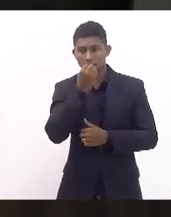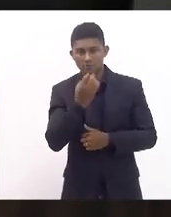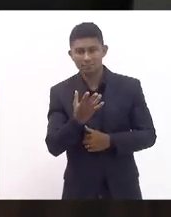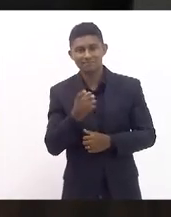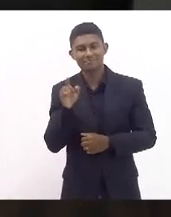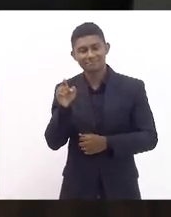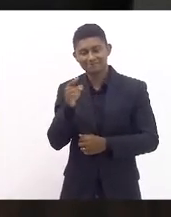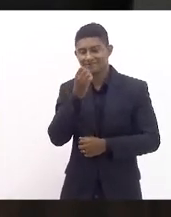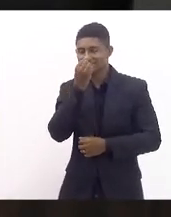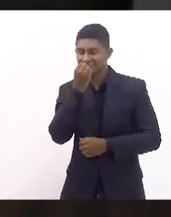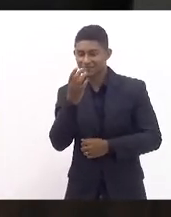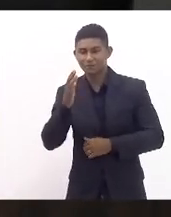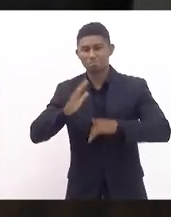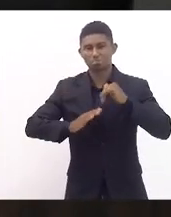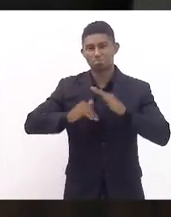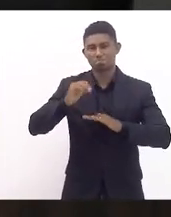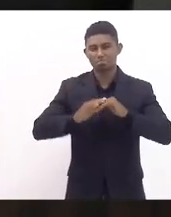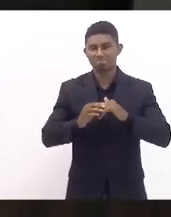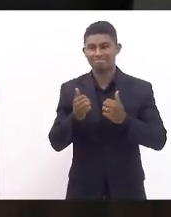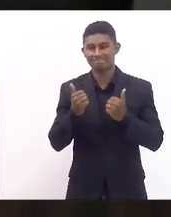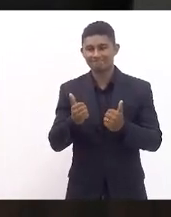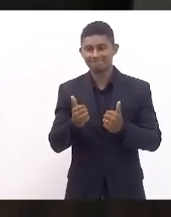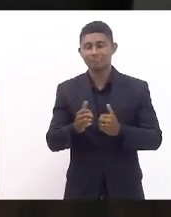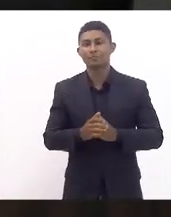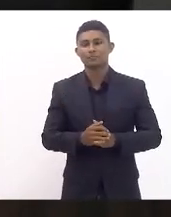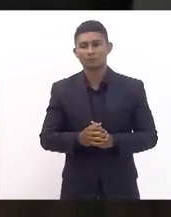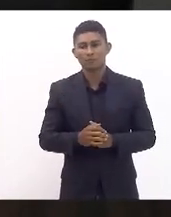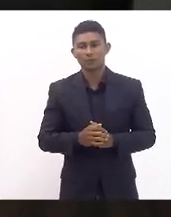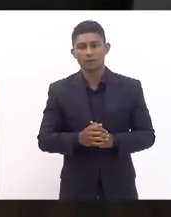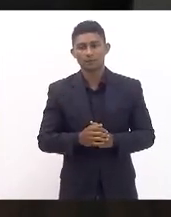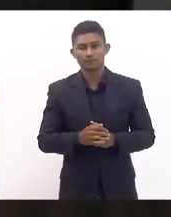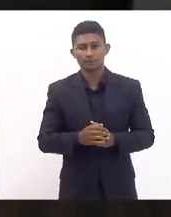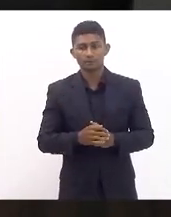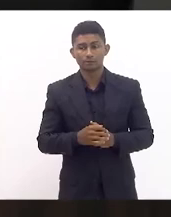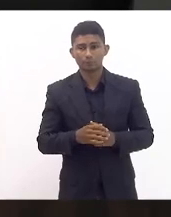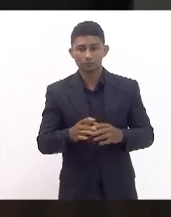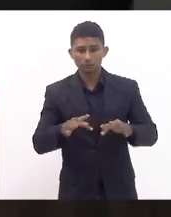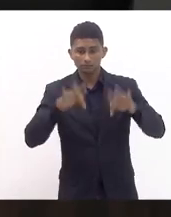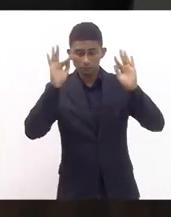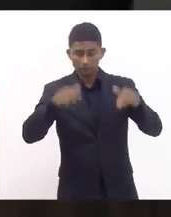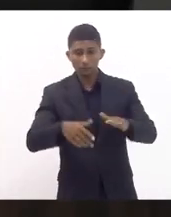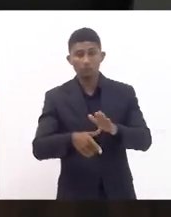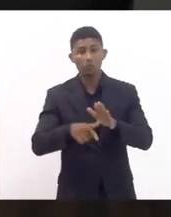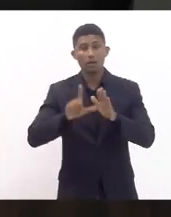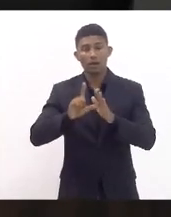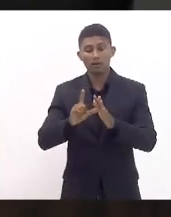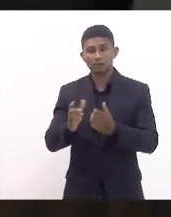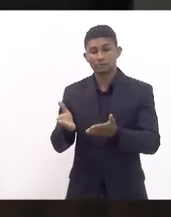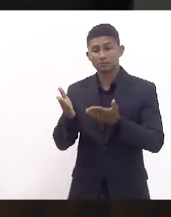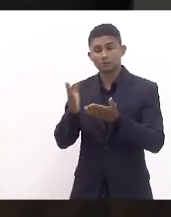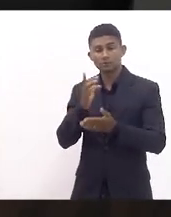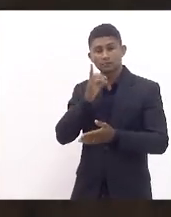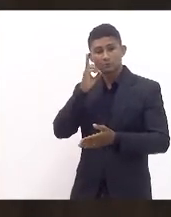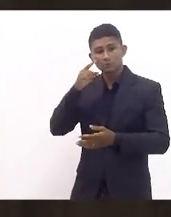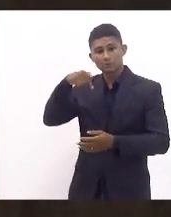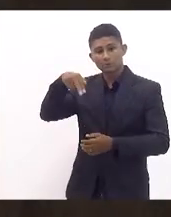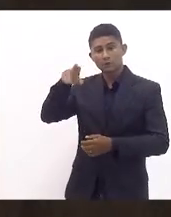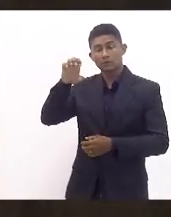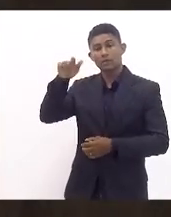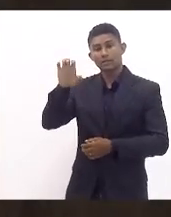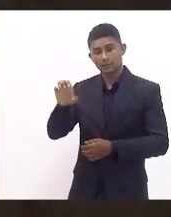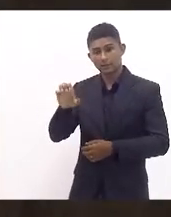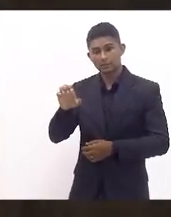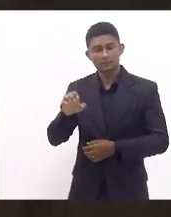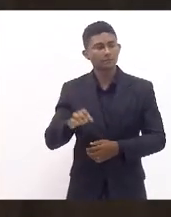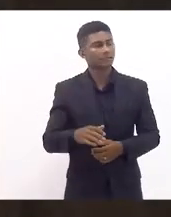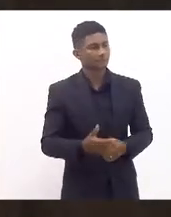simpática, competente. E antes de encerrar os trabalhos, concede pela ordem o deputado Valdeque Carneiro. Presidente André